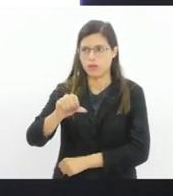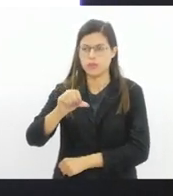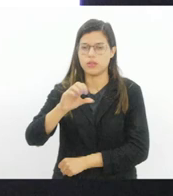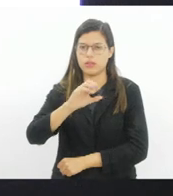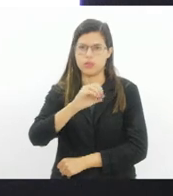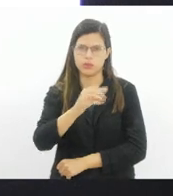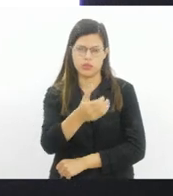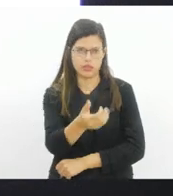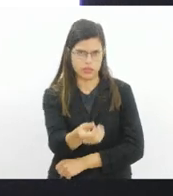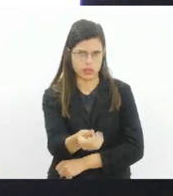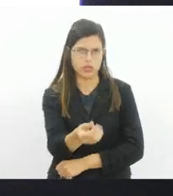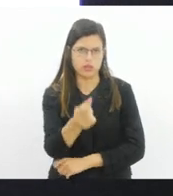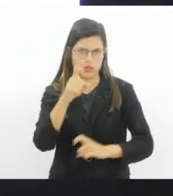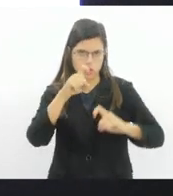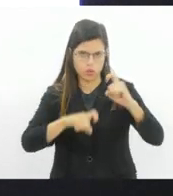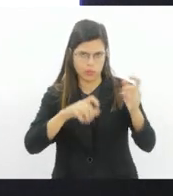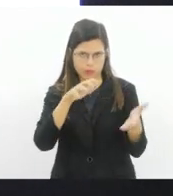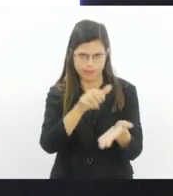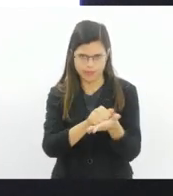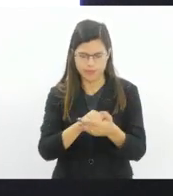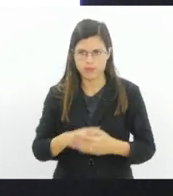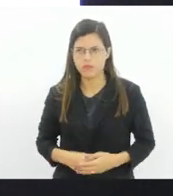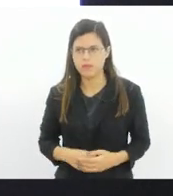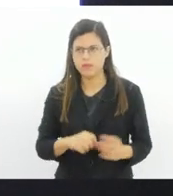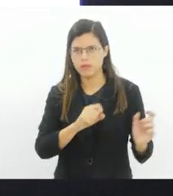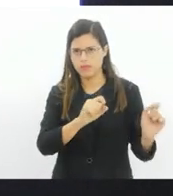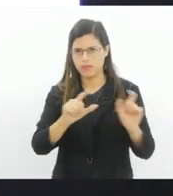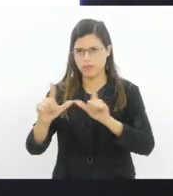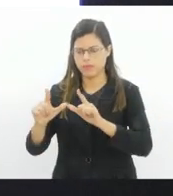registrados. Pode passar, por gentileza.